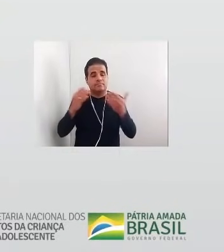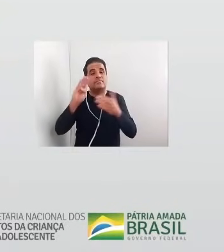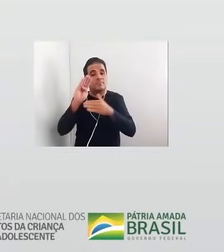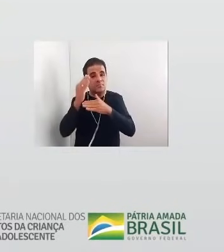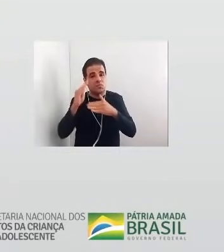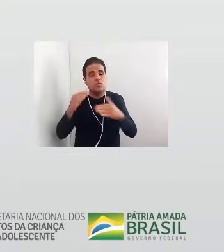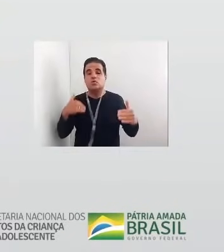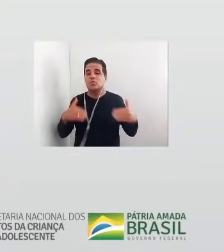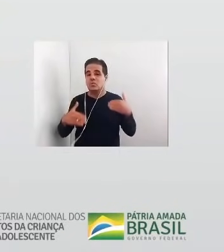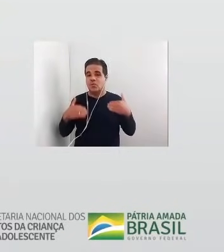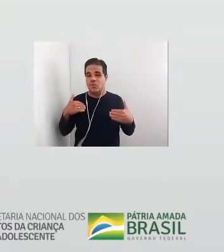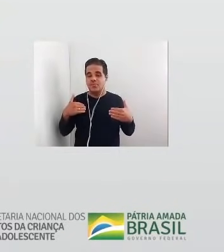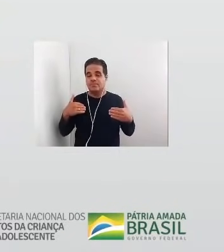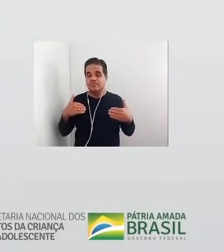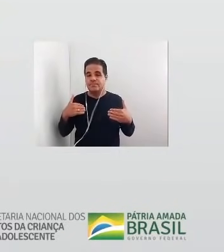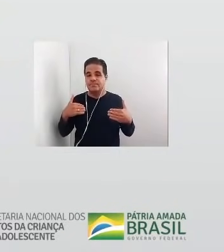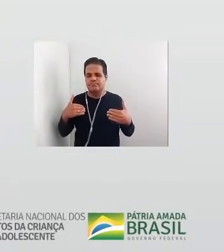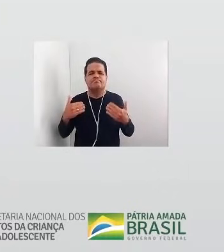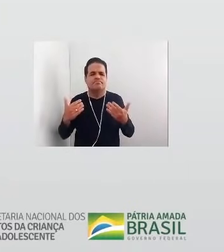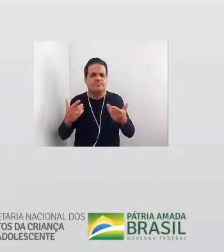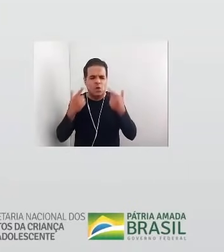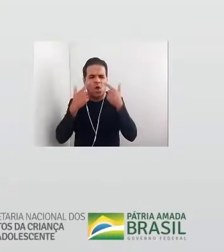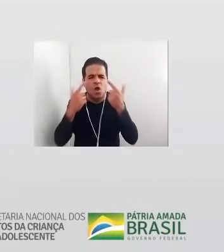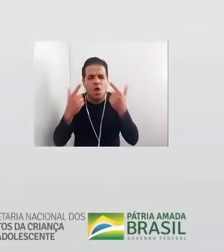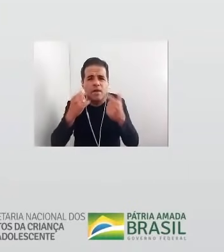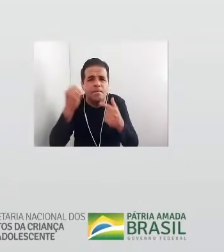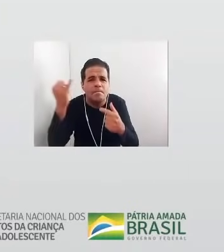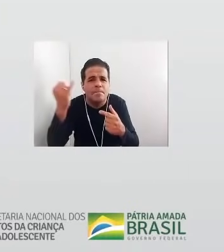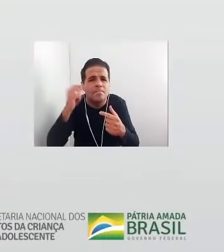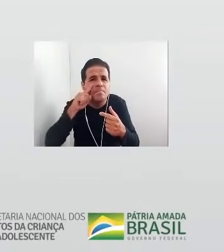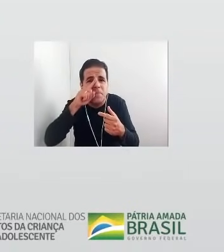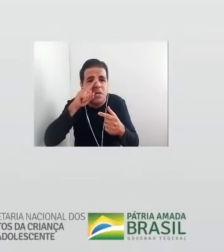corpo. Então, olha como é perigoso